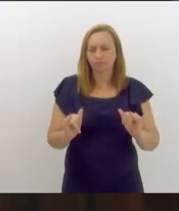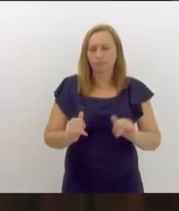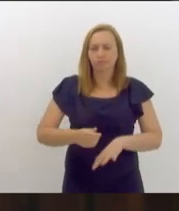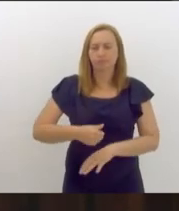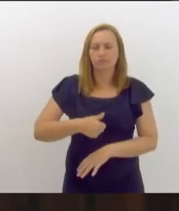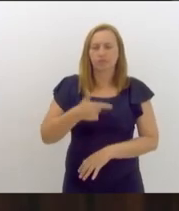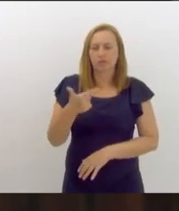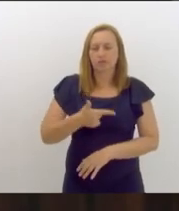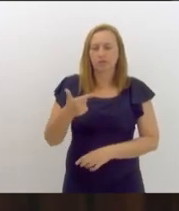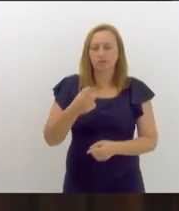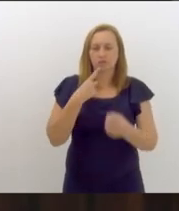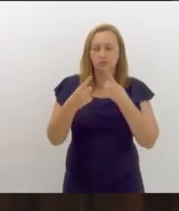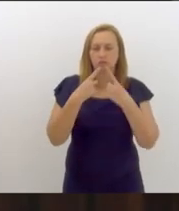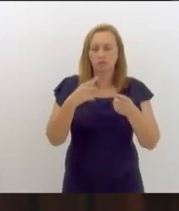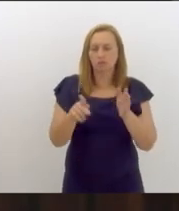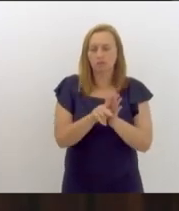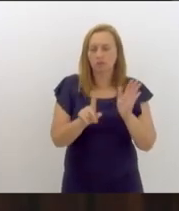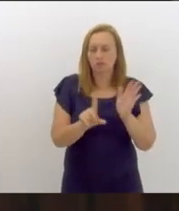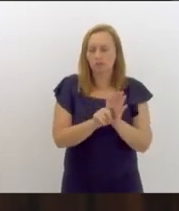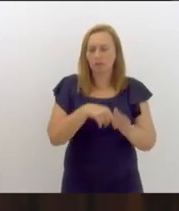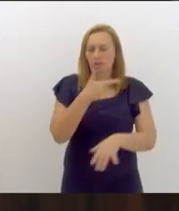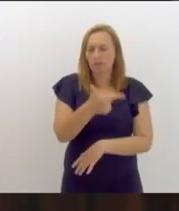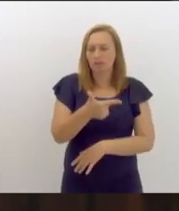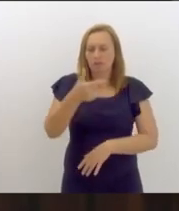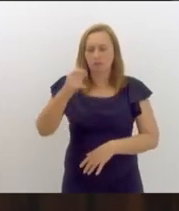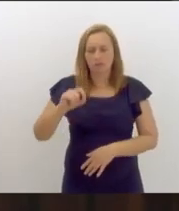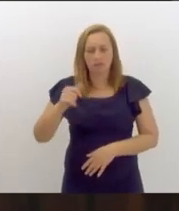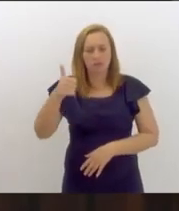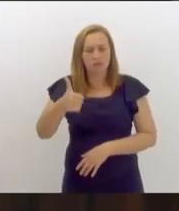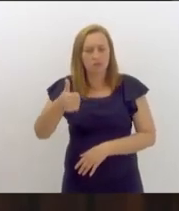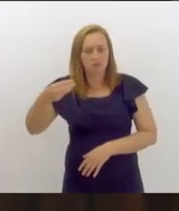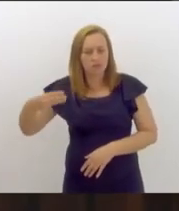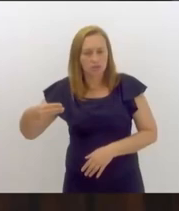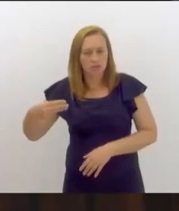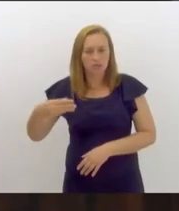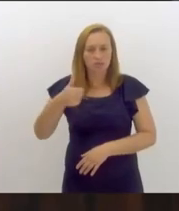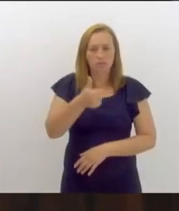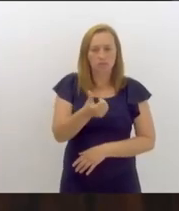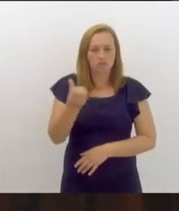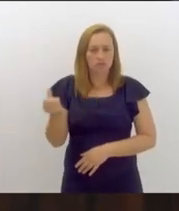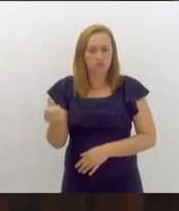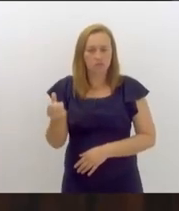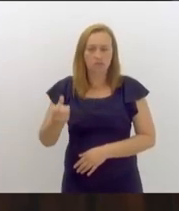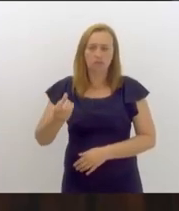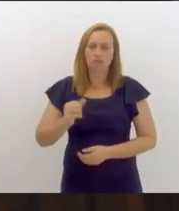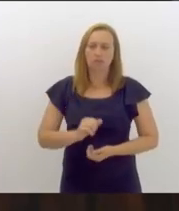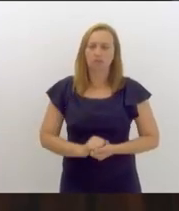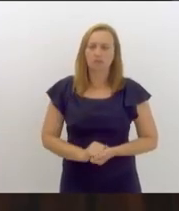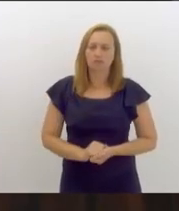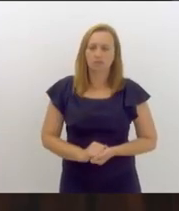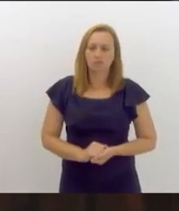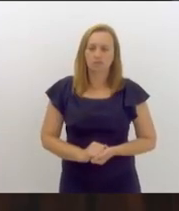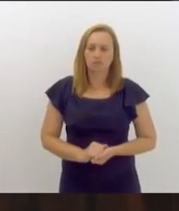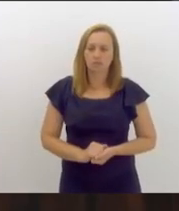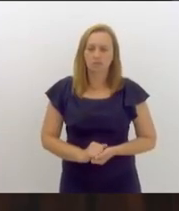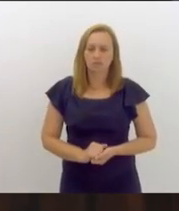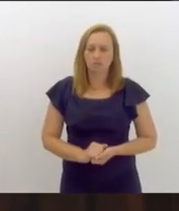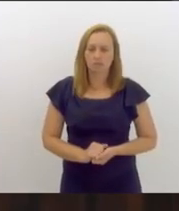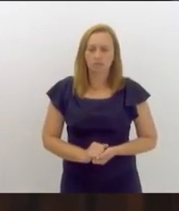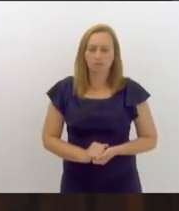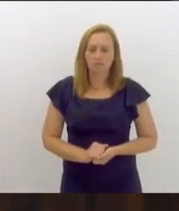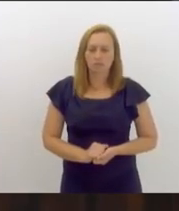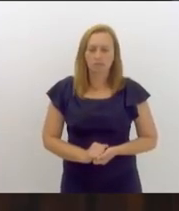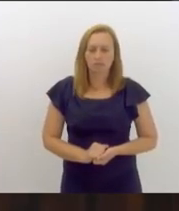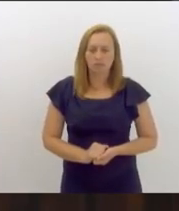imitação ordinária em segunda discussão projeto Lei número 23 de 2016 que autoriza que